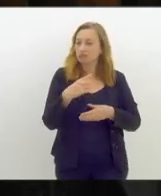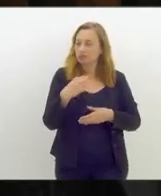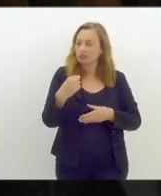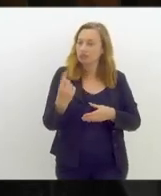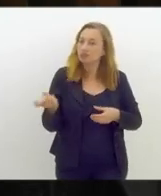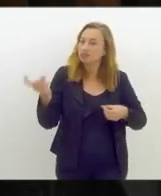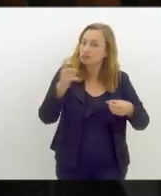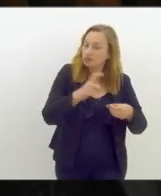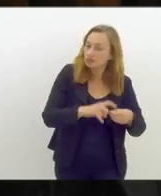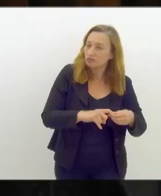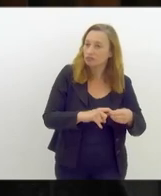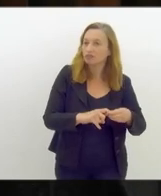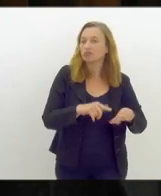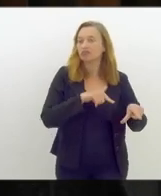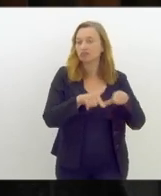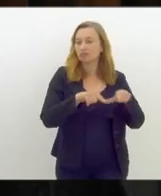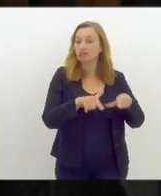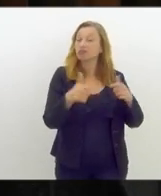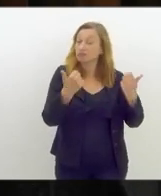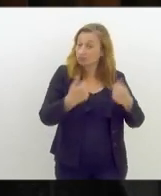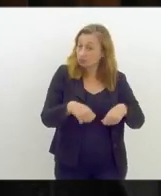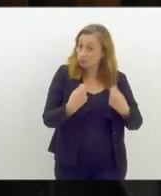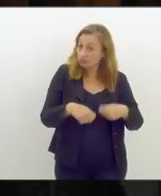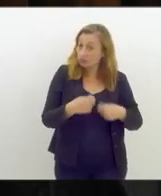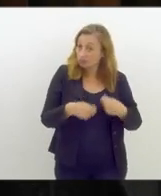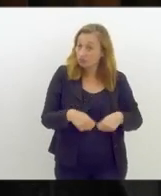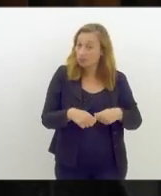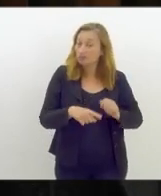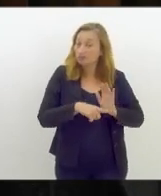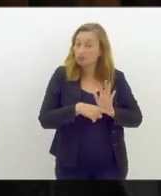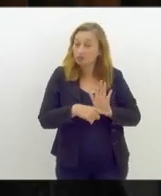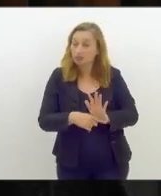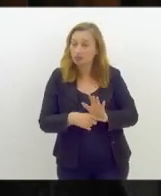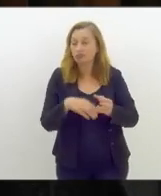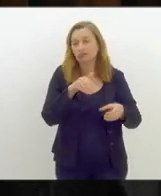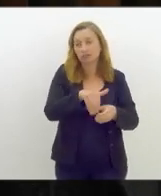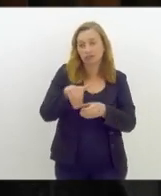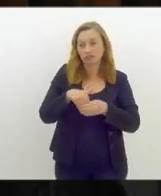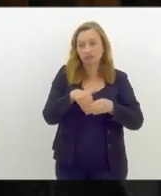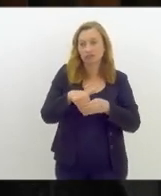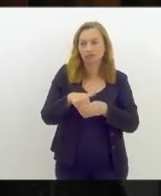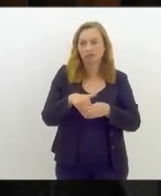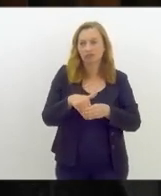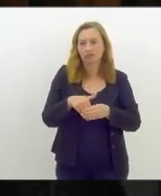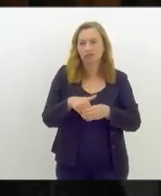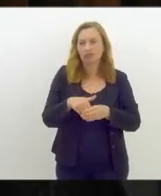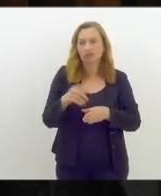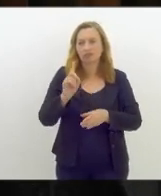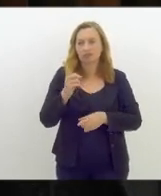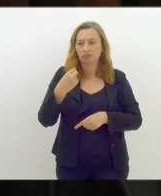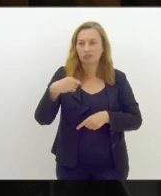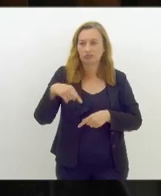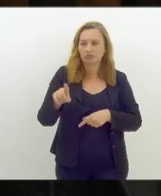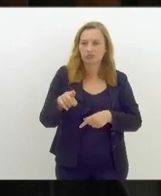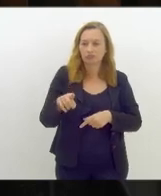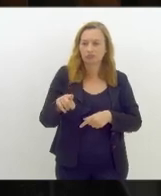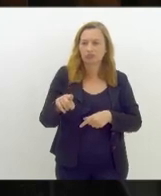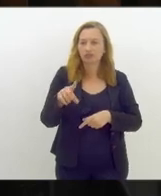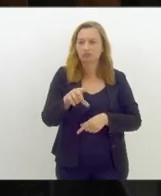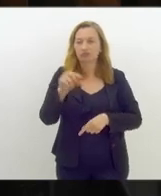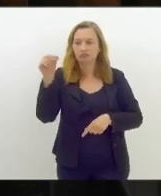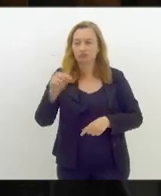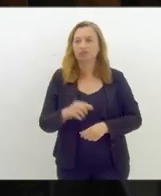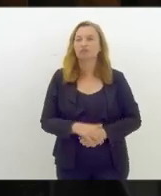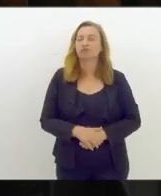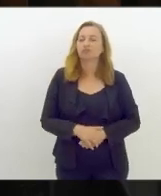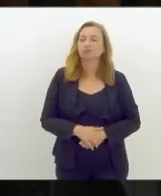ao parlamento, foi necessário a ajuda eleitoral daqueles que não foram eleitos.